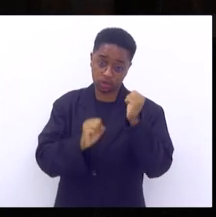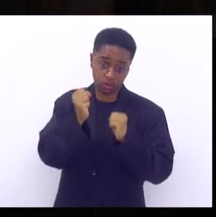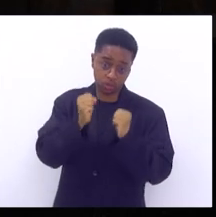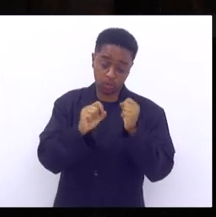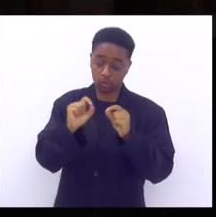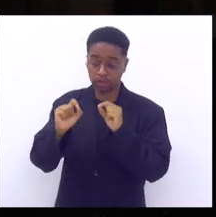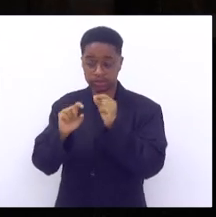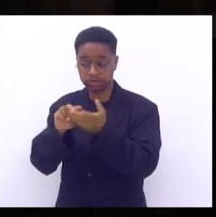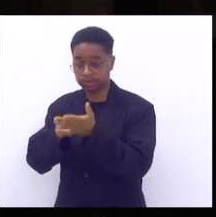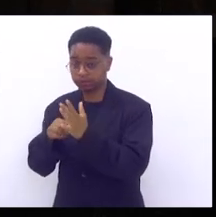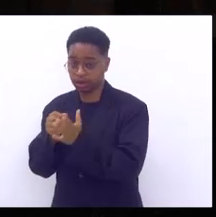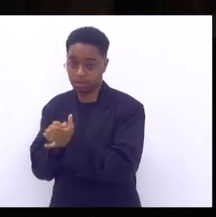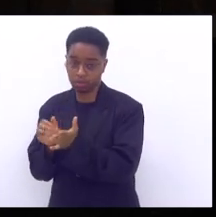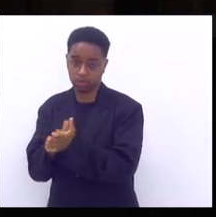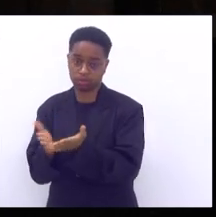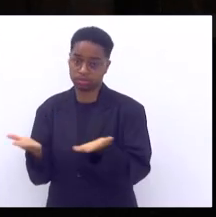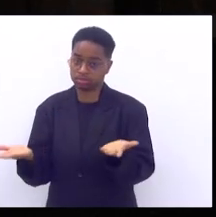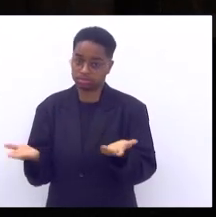é multa.